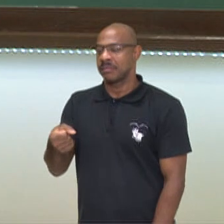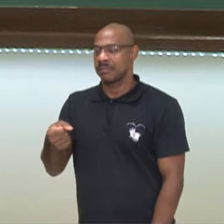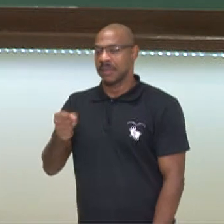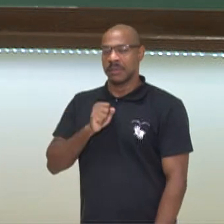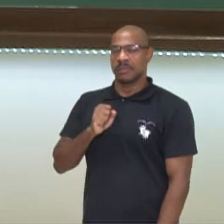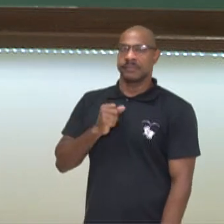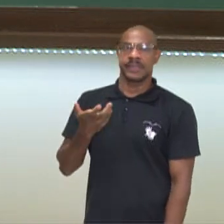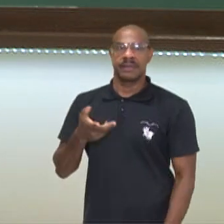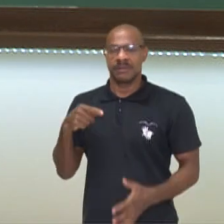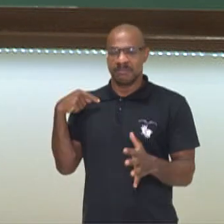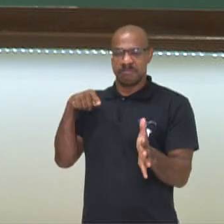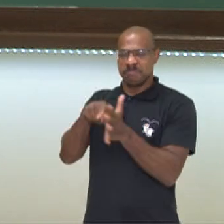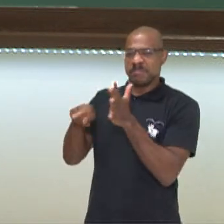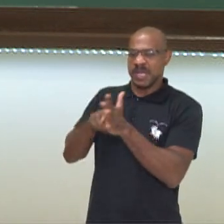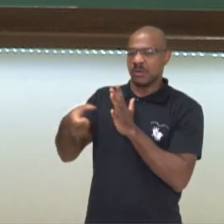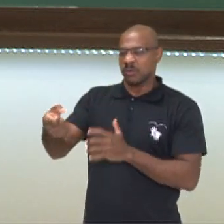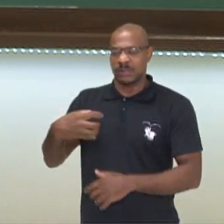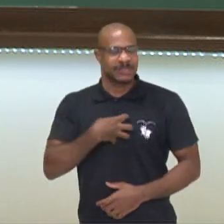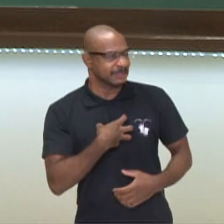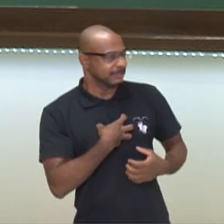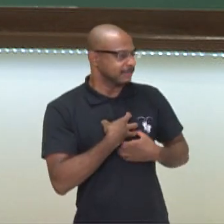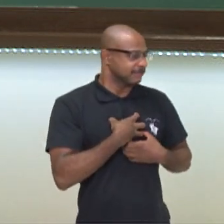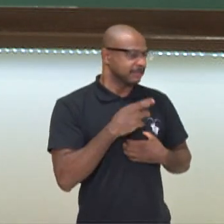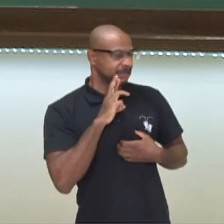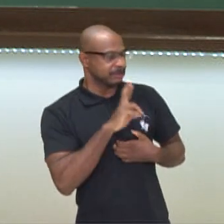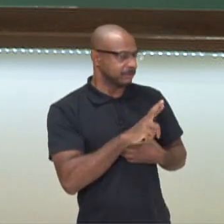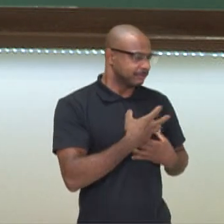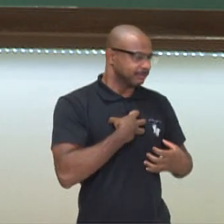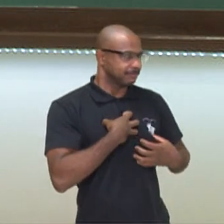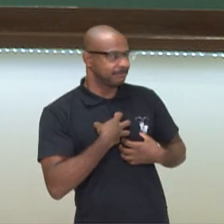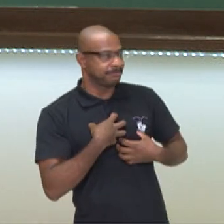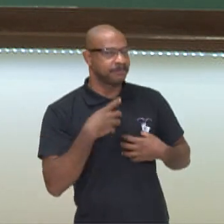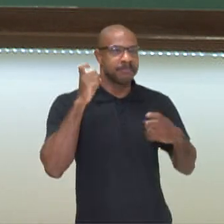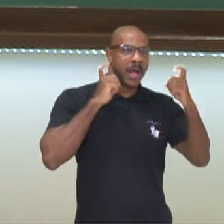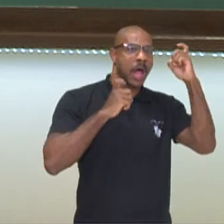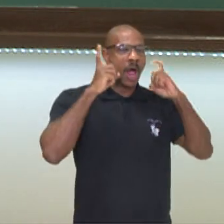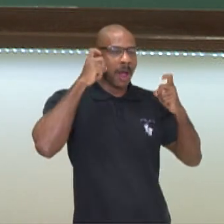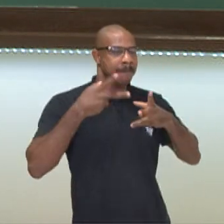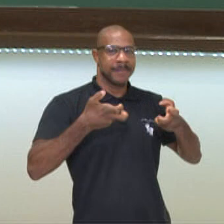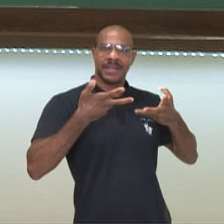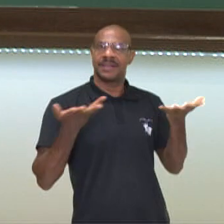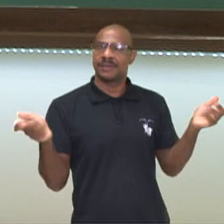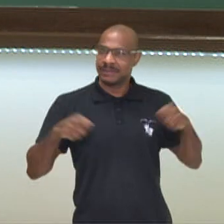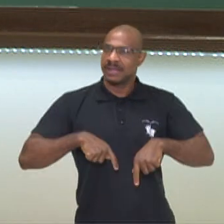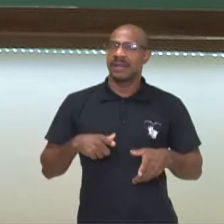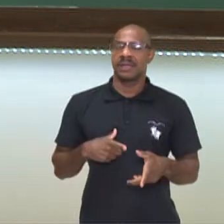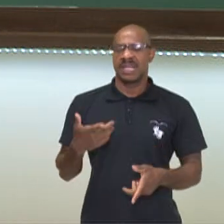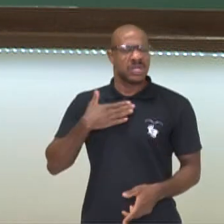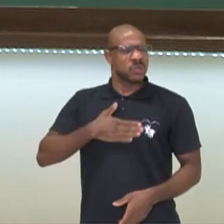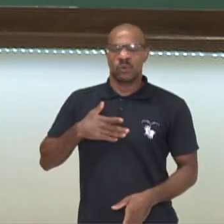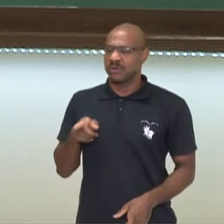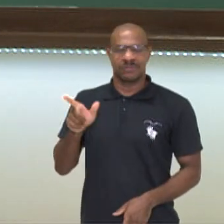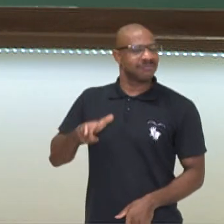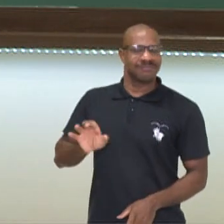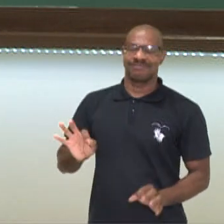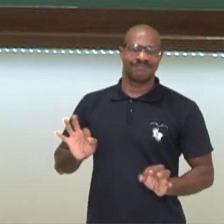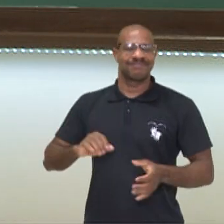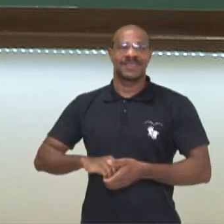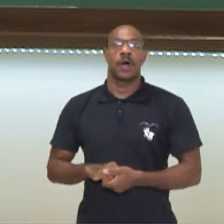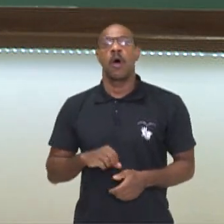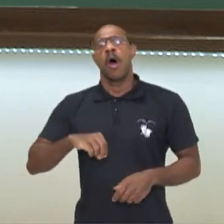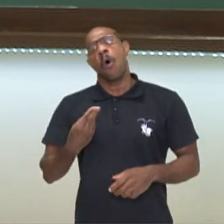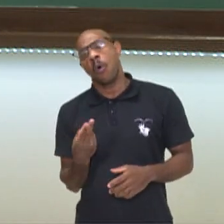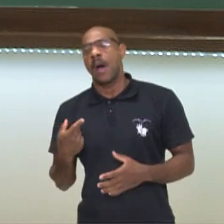deixa o entrevistado meio sem jeito, você consegue perceber pelo rosto dele que ele não gostou. Ou então a pergunta que ele